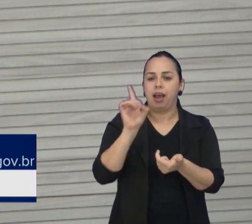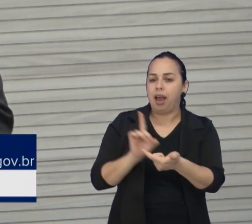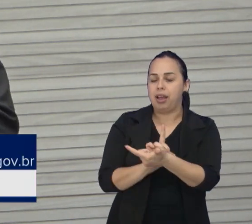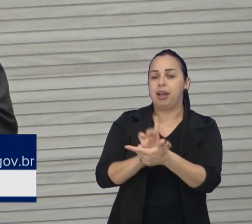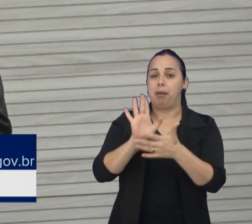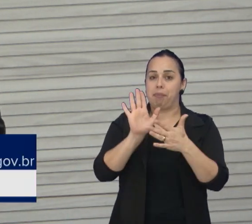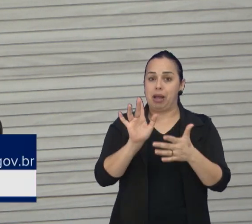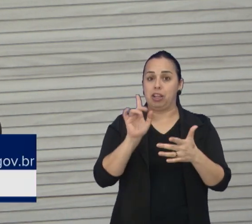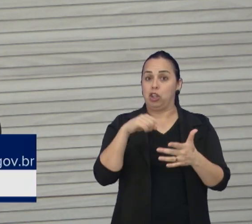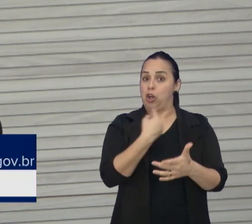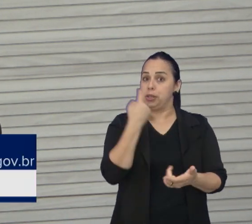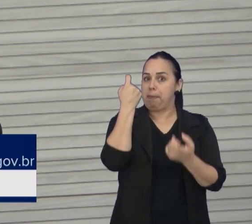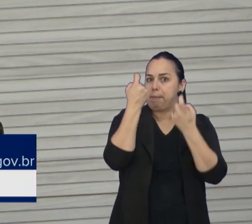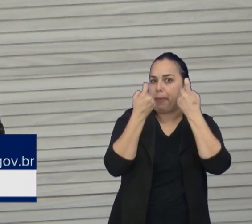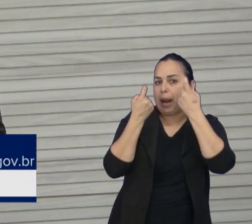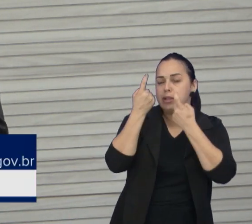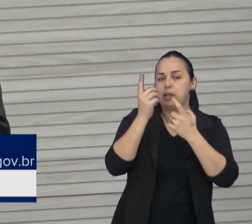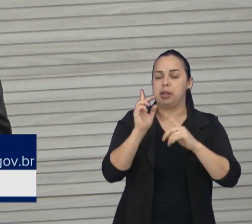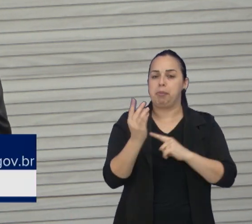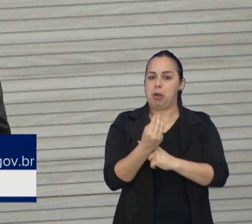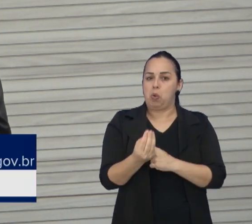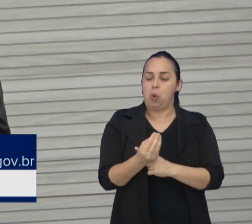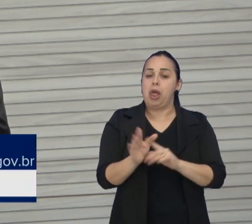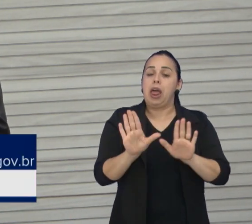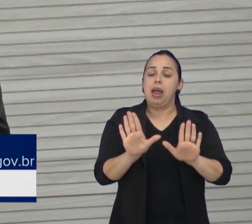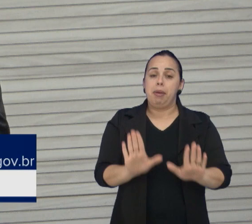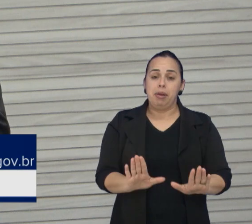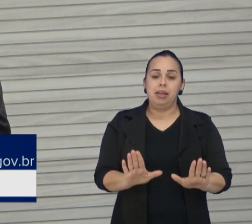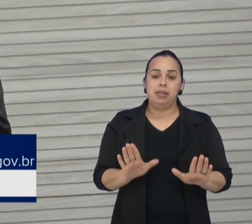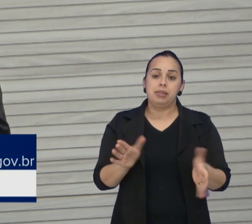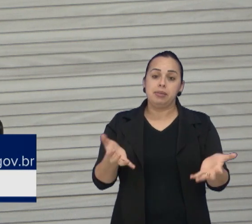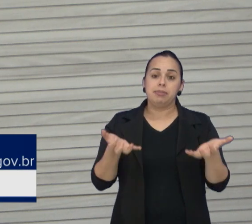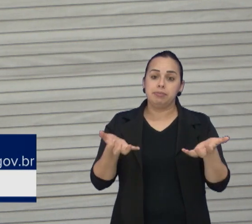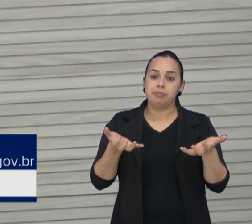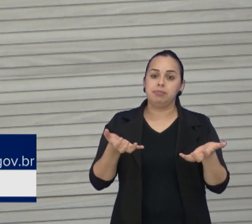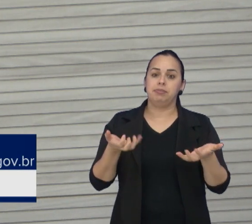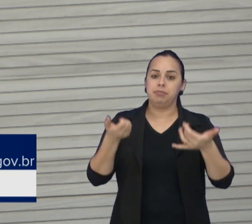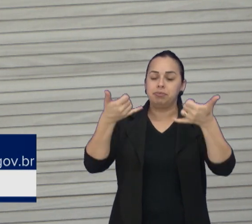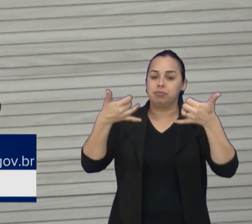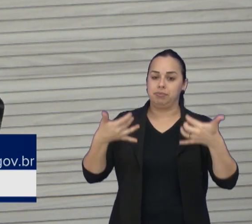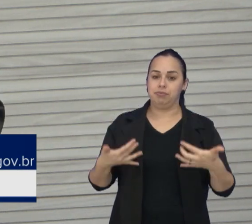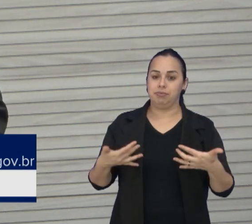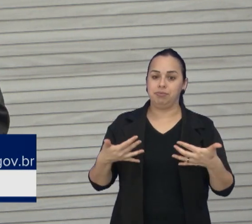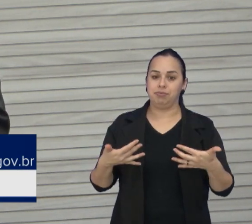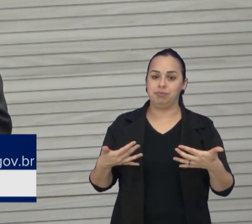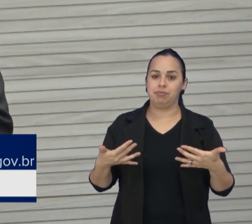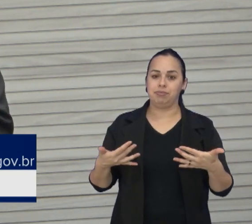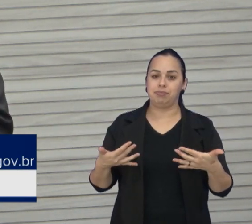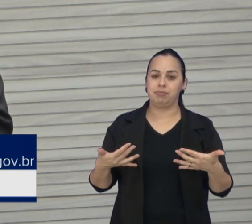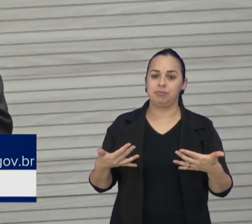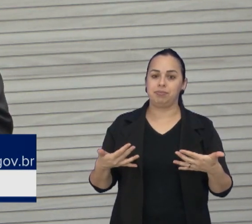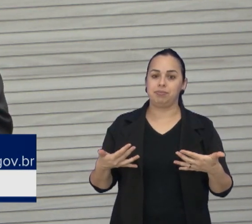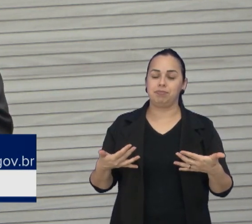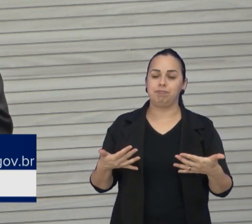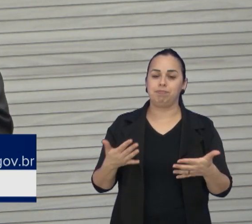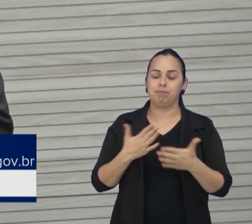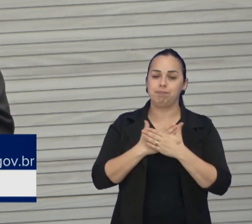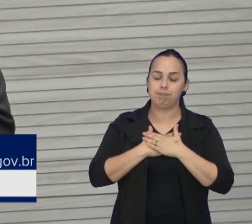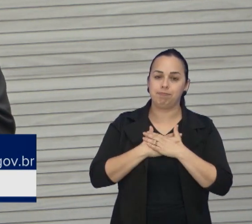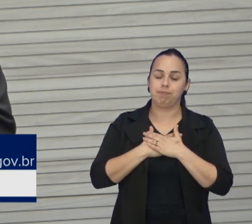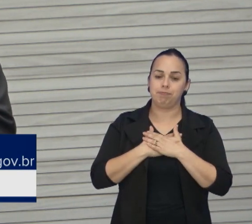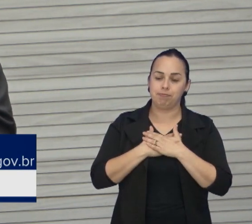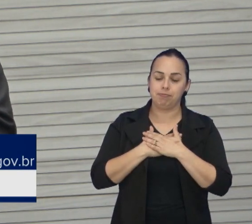as nossas preocupações, os nossos cuidados, e eu quero aqui deixar registrado o nosso sentimento